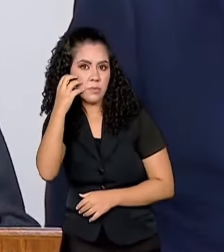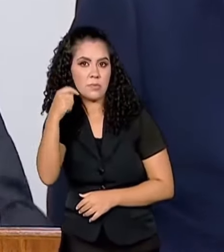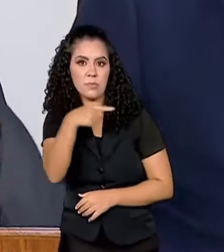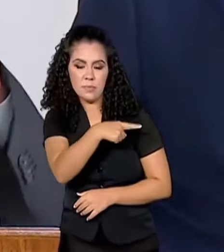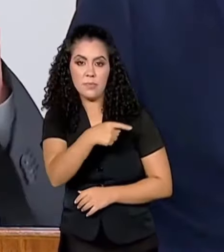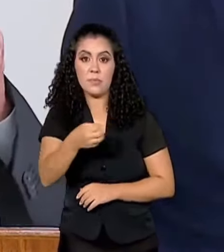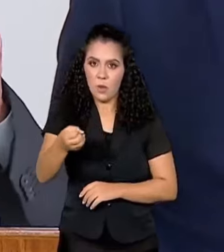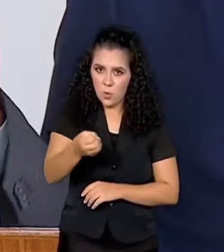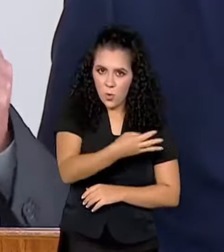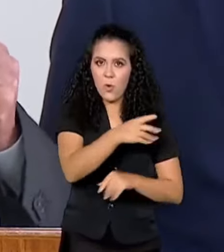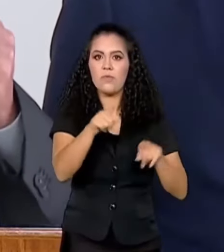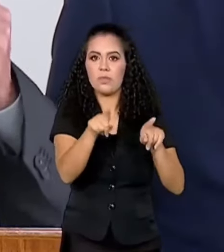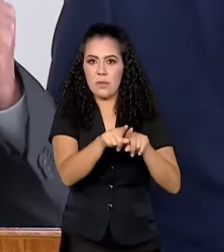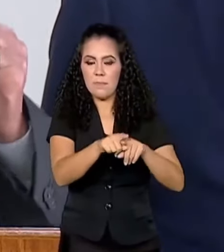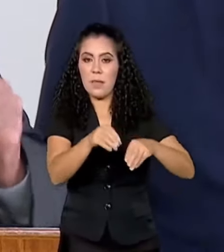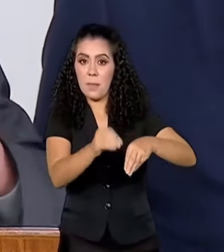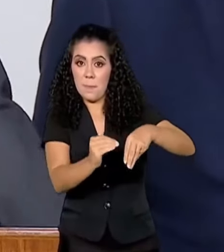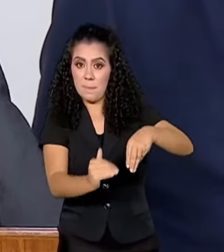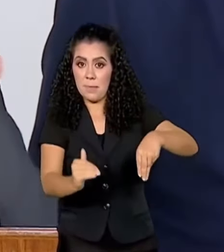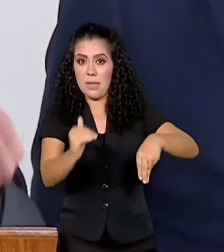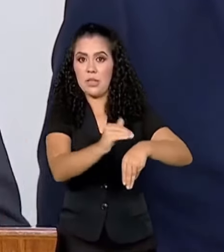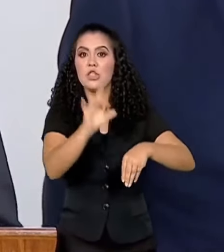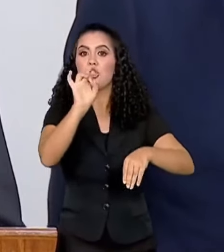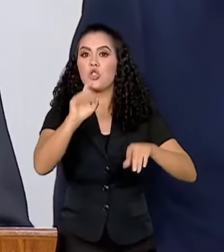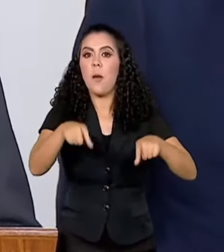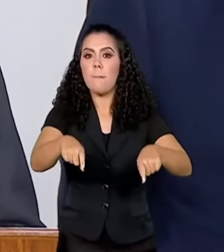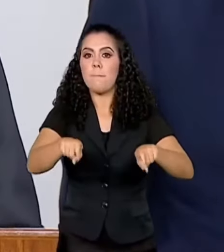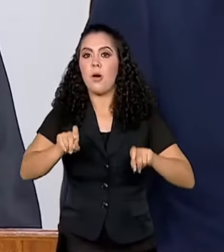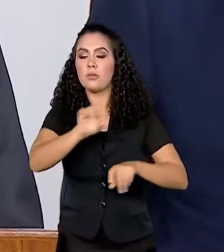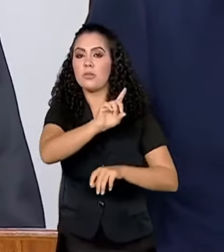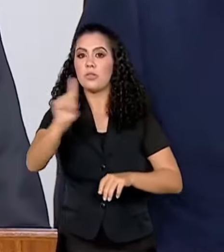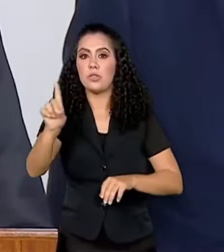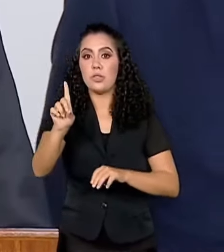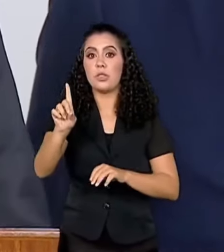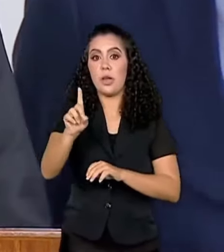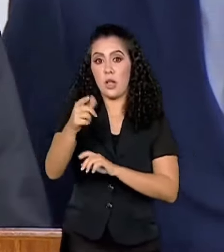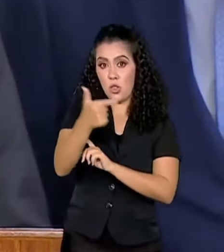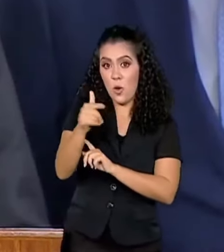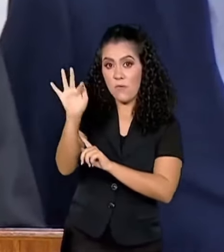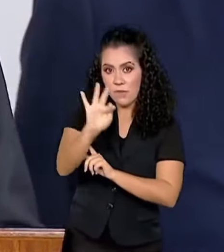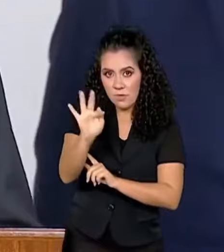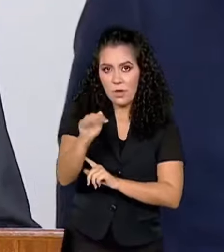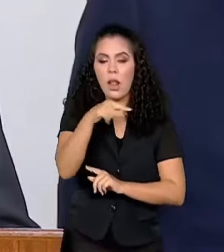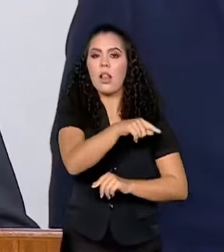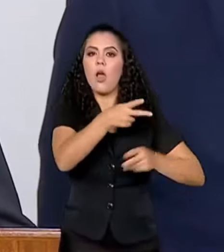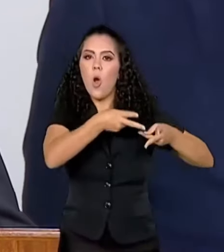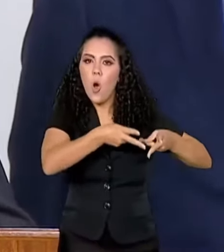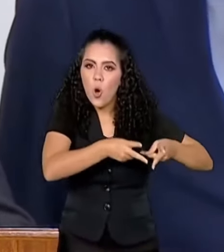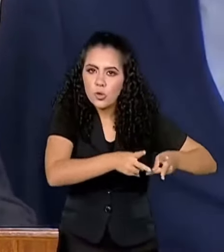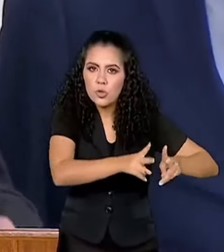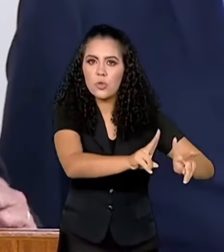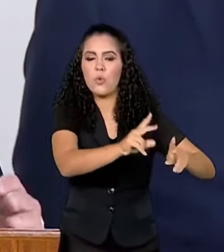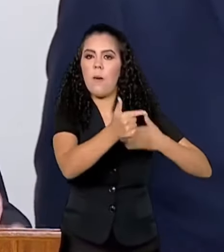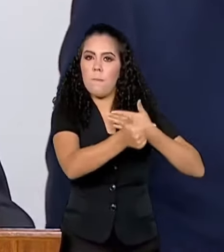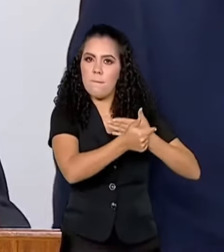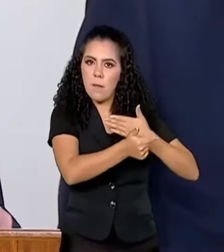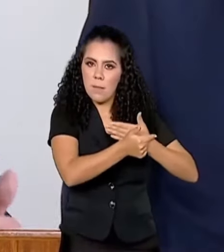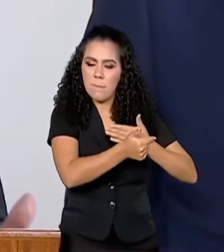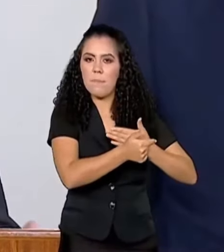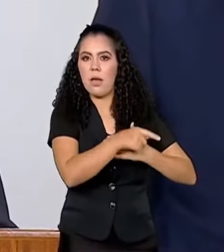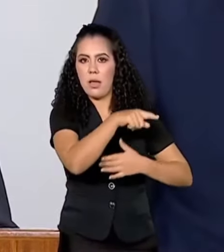suprema corte também só vai tomar posse dia 22 de feveriro ficará cumprindo a função da forma